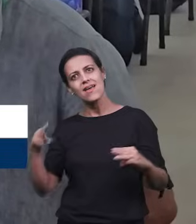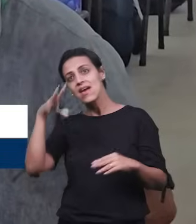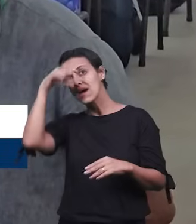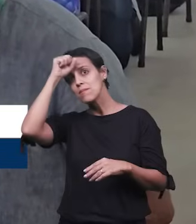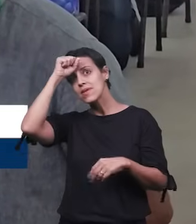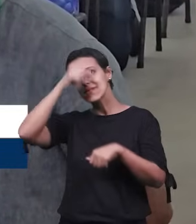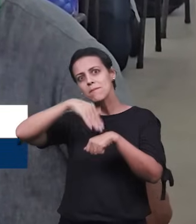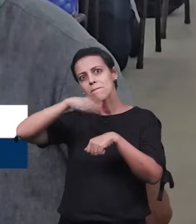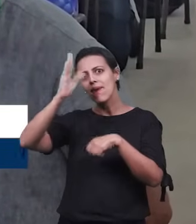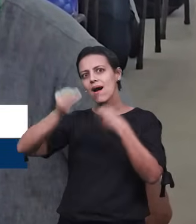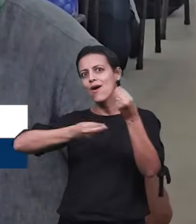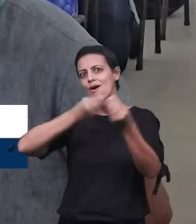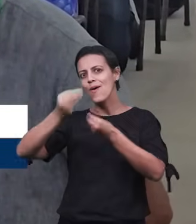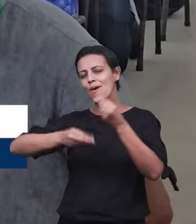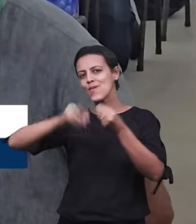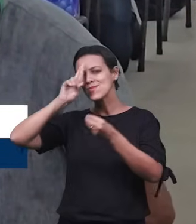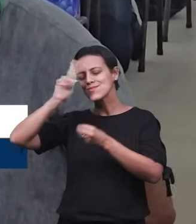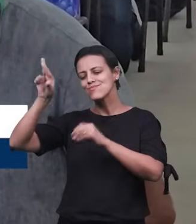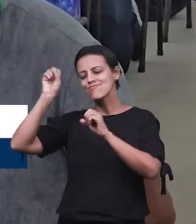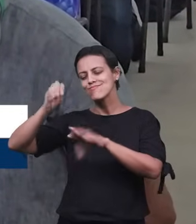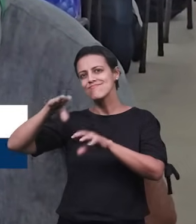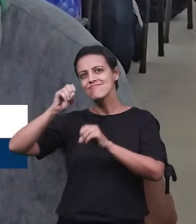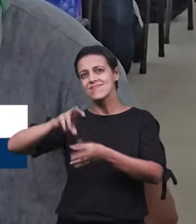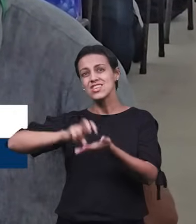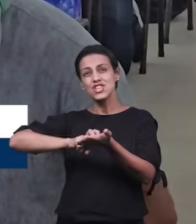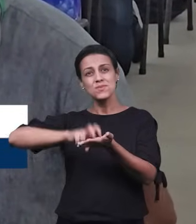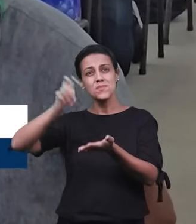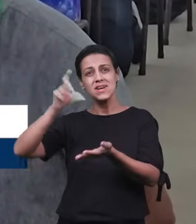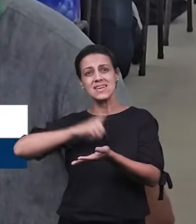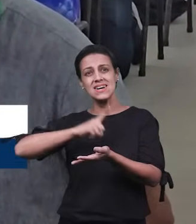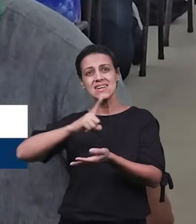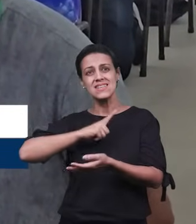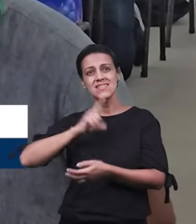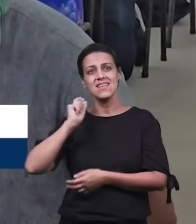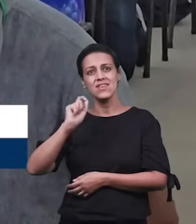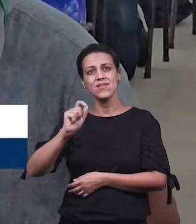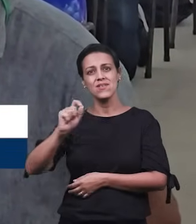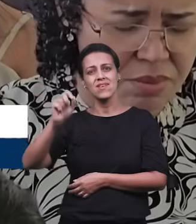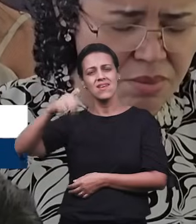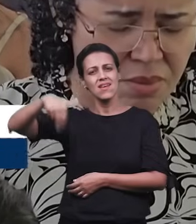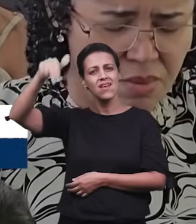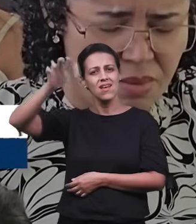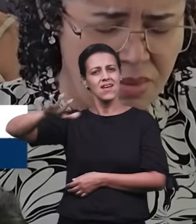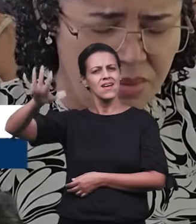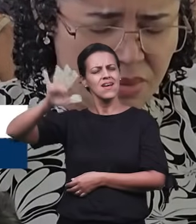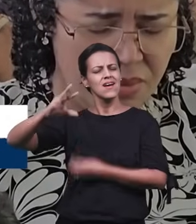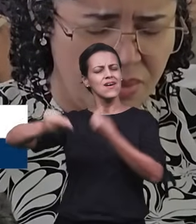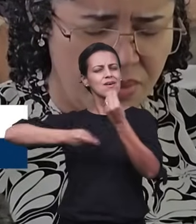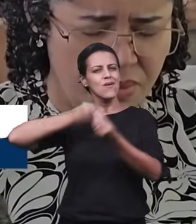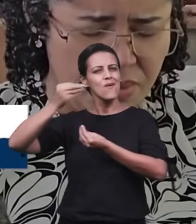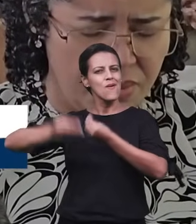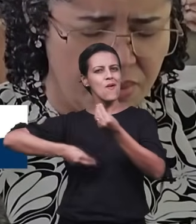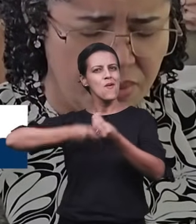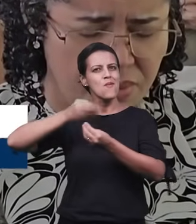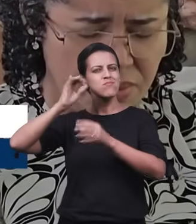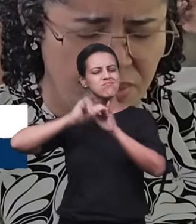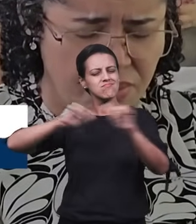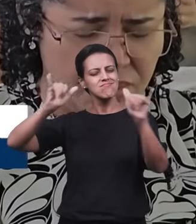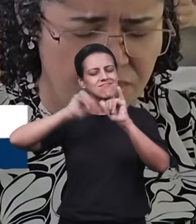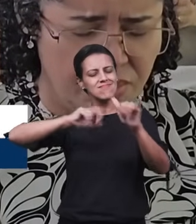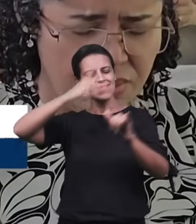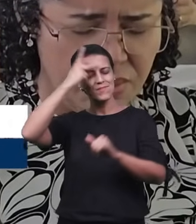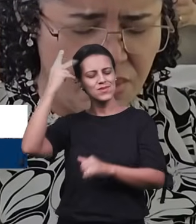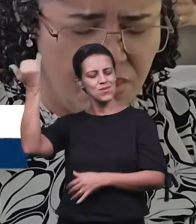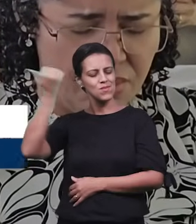a grade unificada da região Nordeste e falaram profundamente ao coração dos participantes, como o Senhor já havia mostrado em